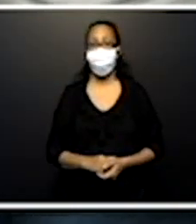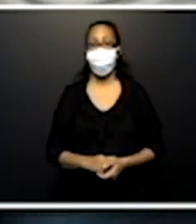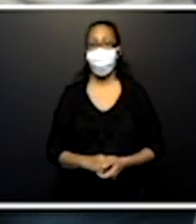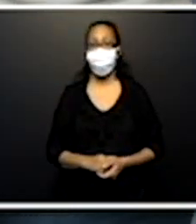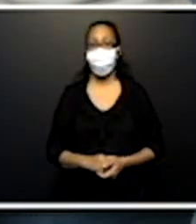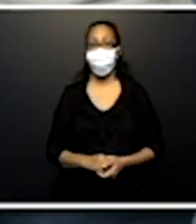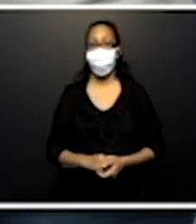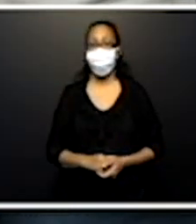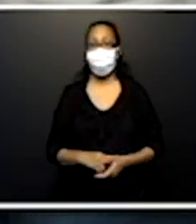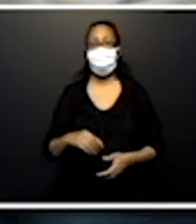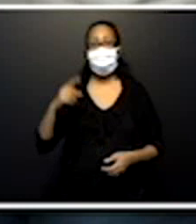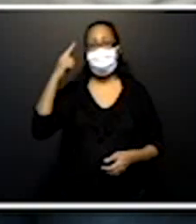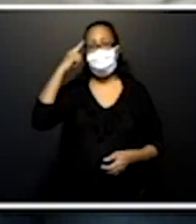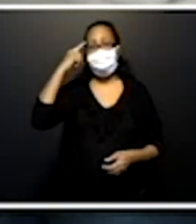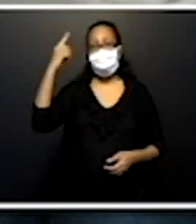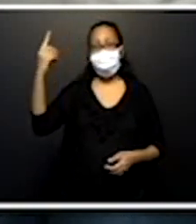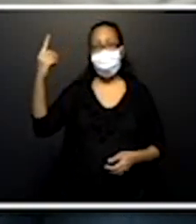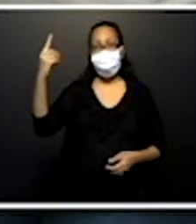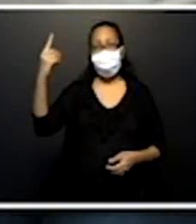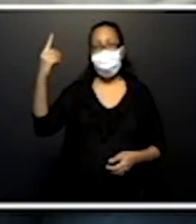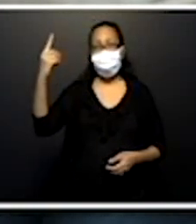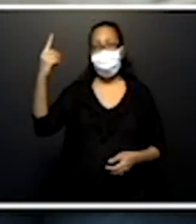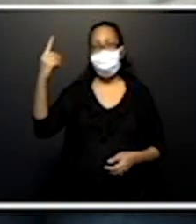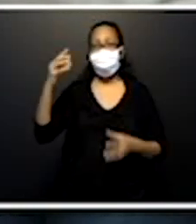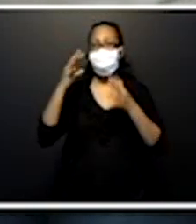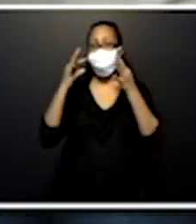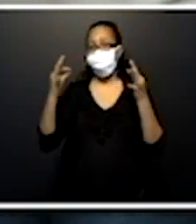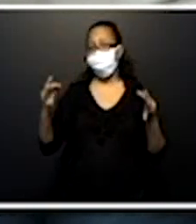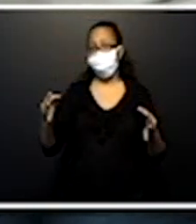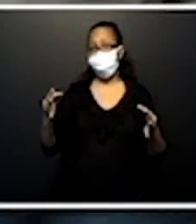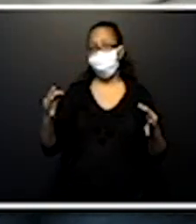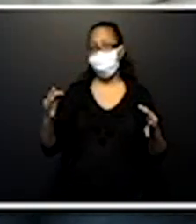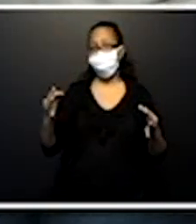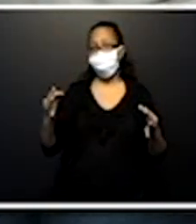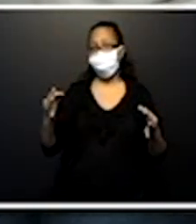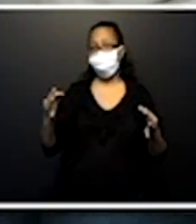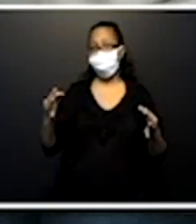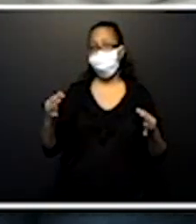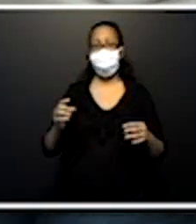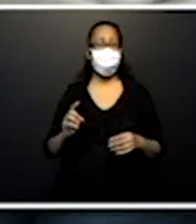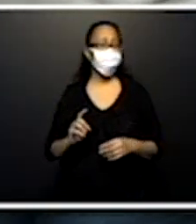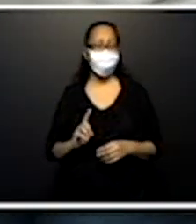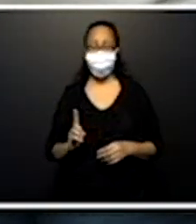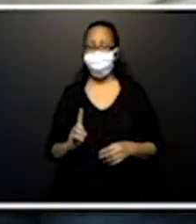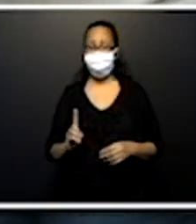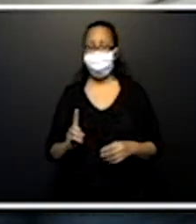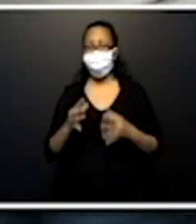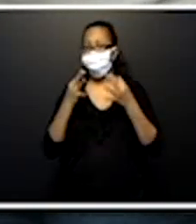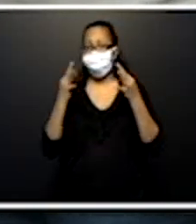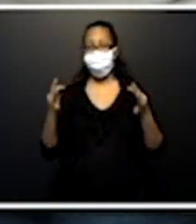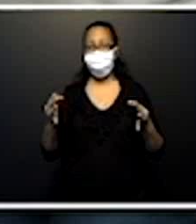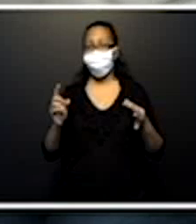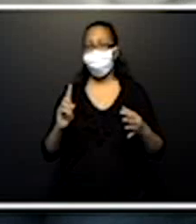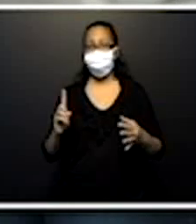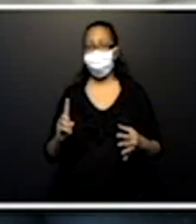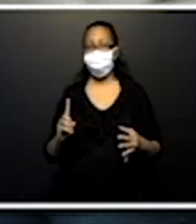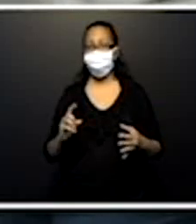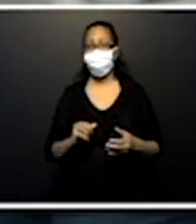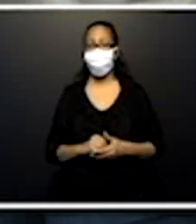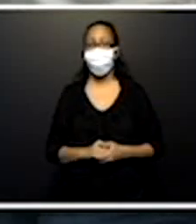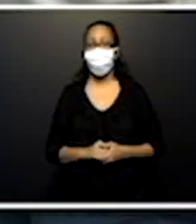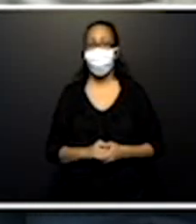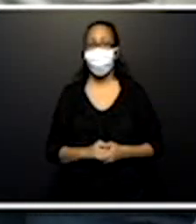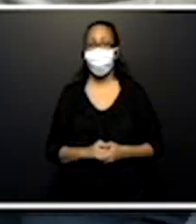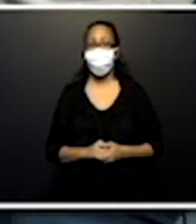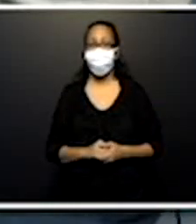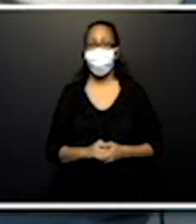que essa ideia de simplicidade, ela é inocente, porque ele não tem nada de simples. E ele tem uma riqueza de significados muito grande.